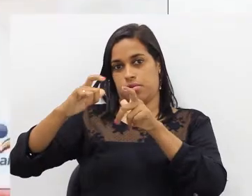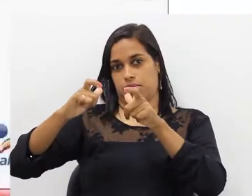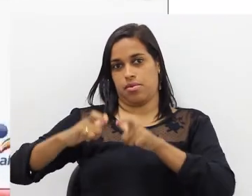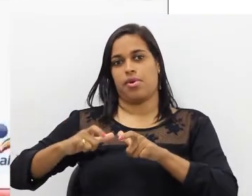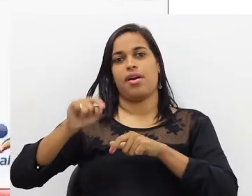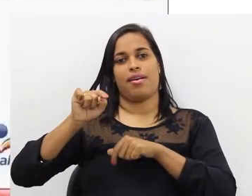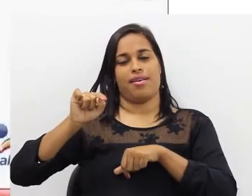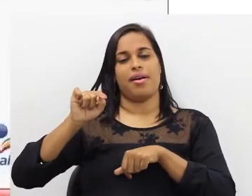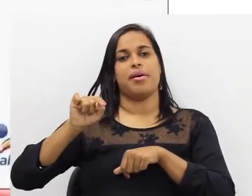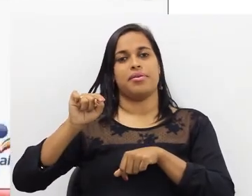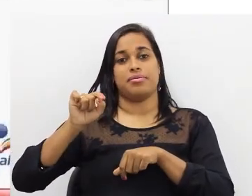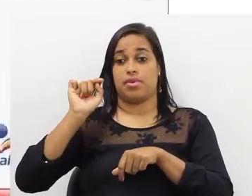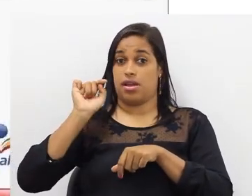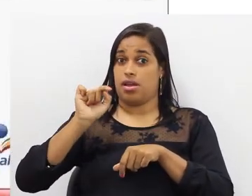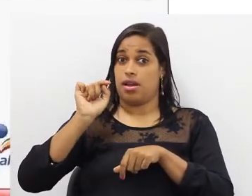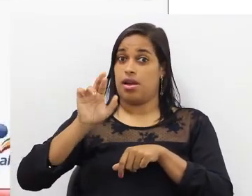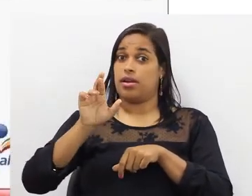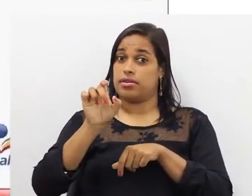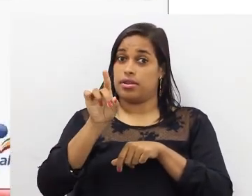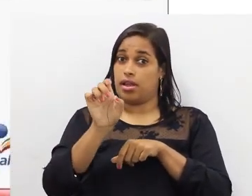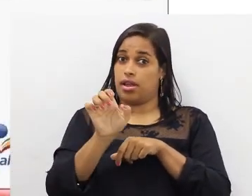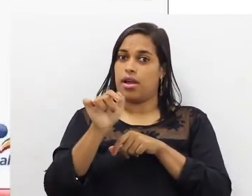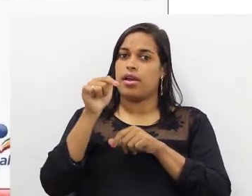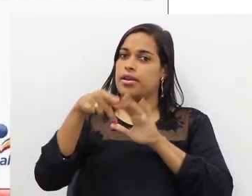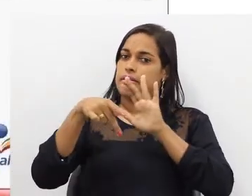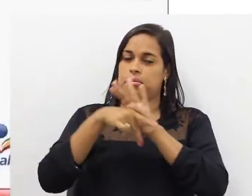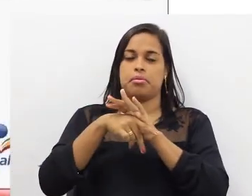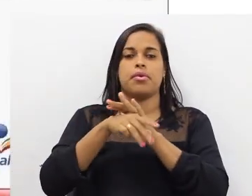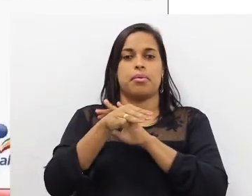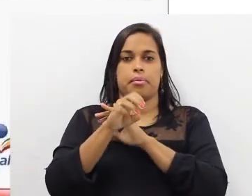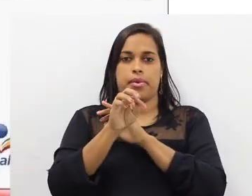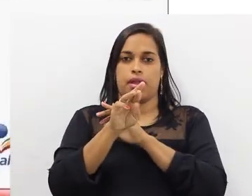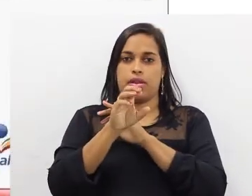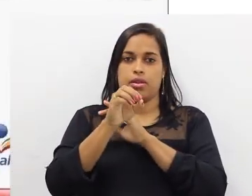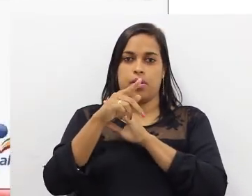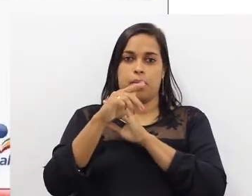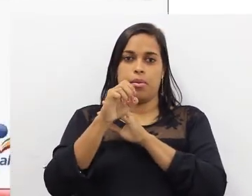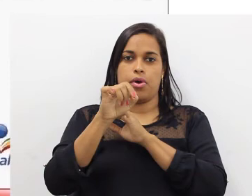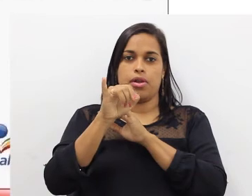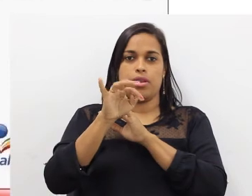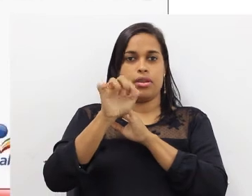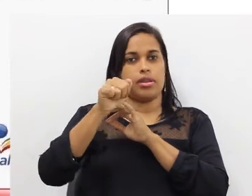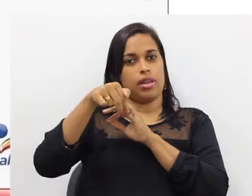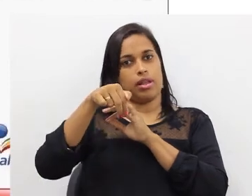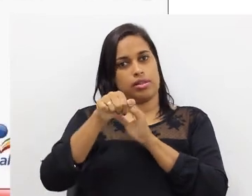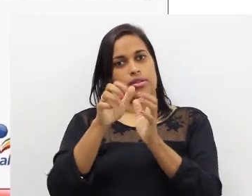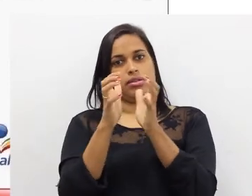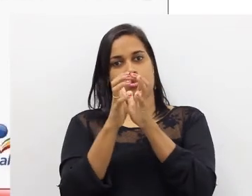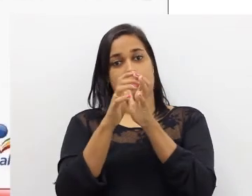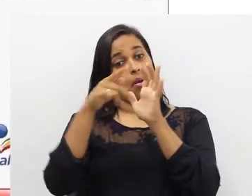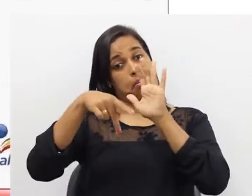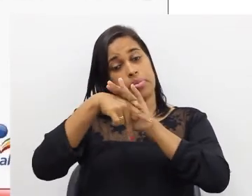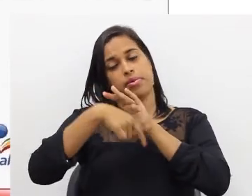Então, essa rede é um clássico exemplo de uma rede metropolitana, e é bom que a gente pode citar uma coisa do nosso estado